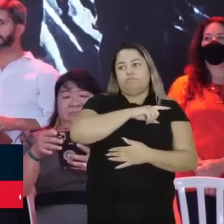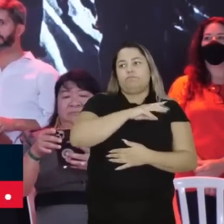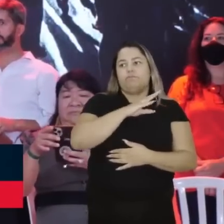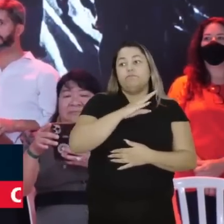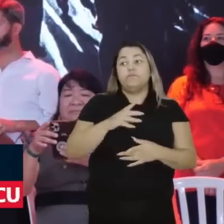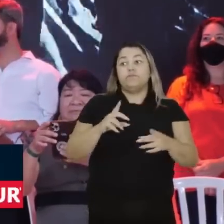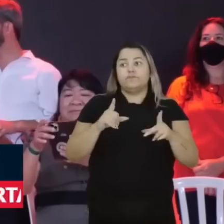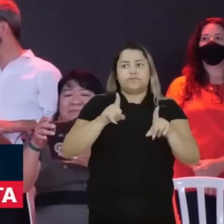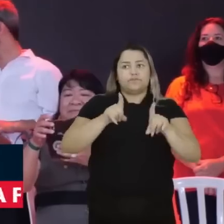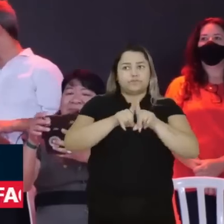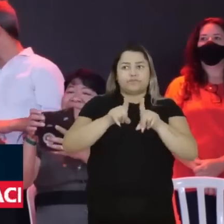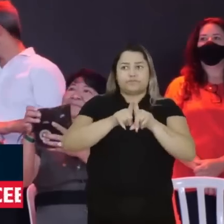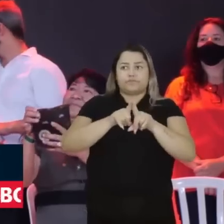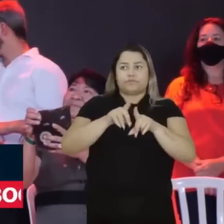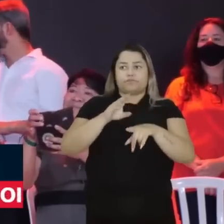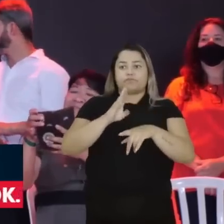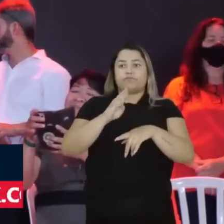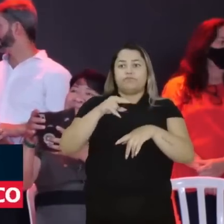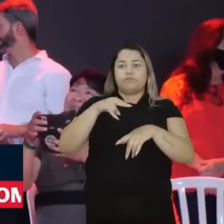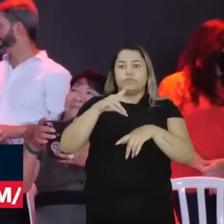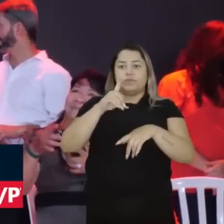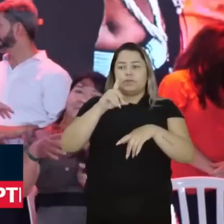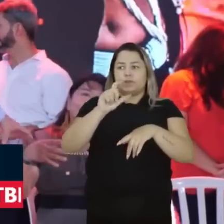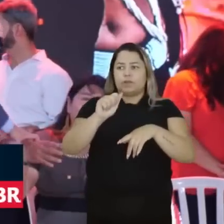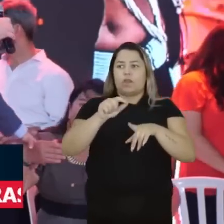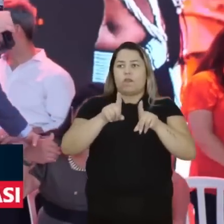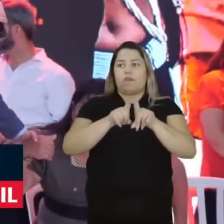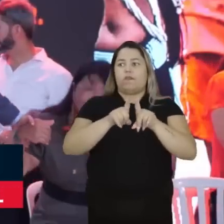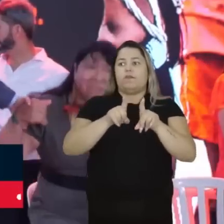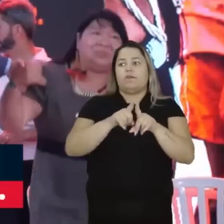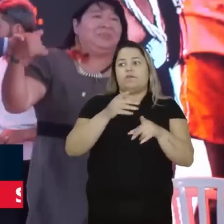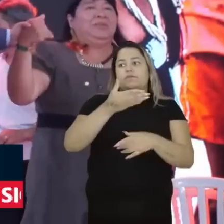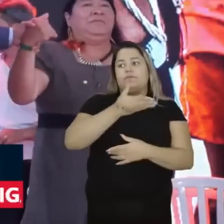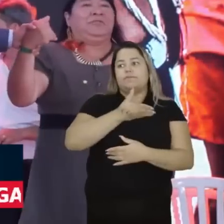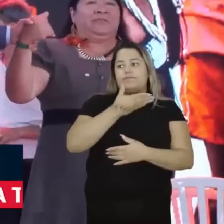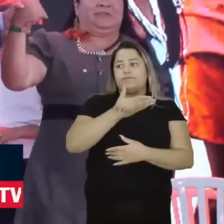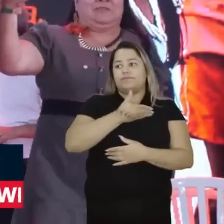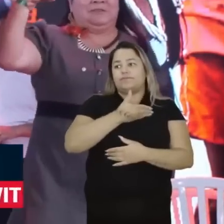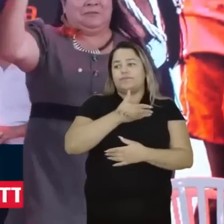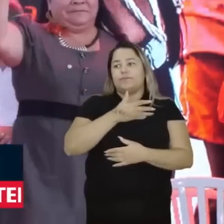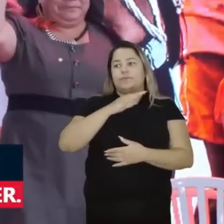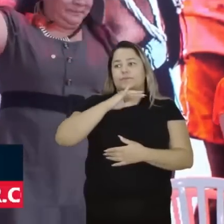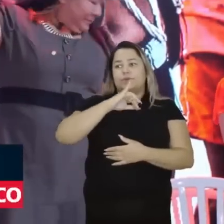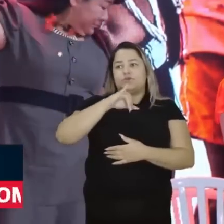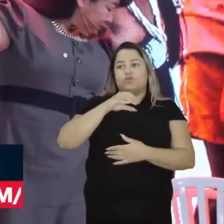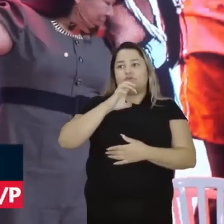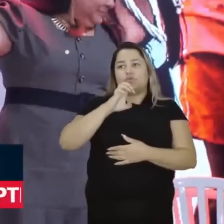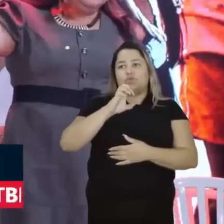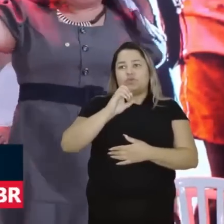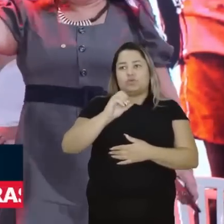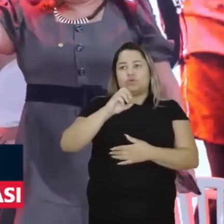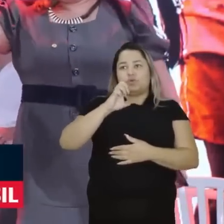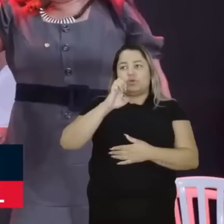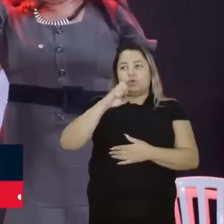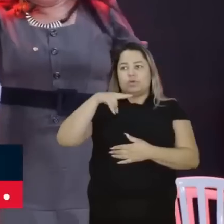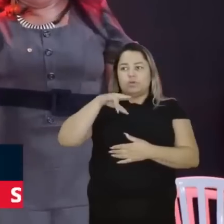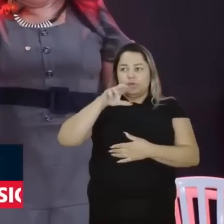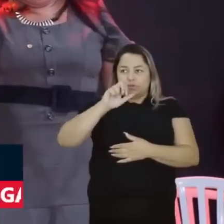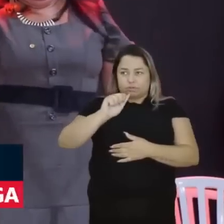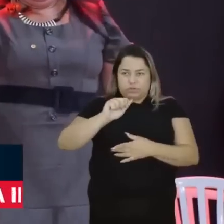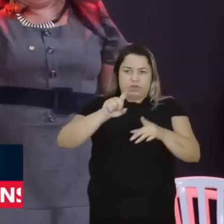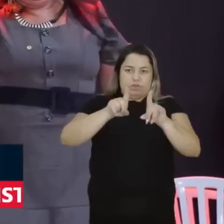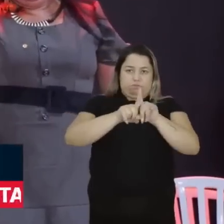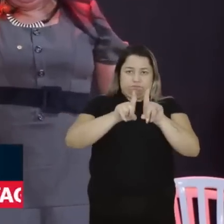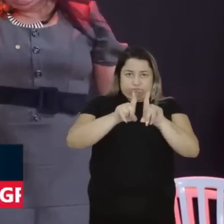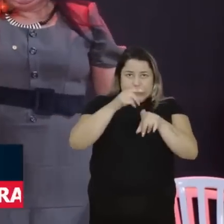da resistência aqui, lideradas por essa companheira aqui, a Joênia, que faz com que a gente